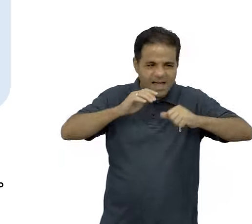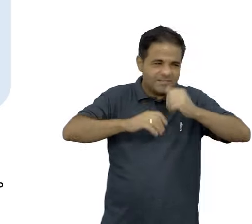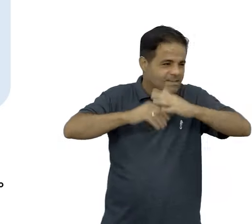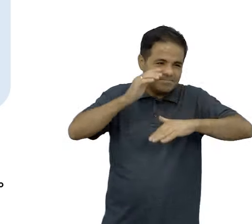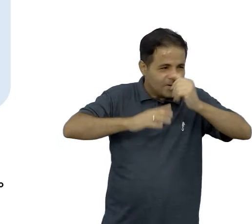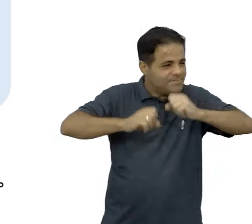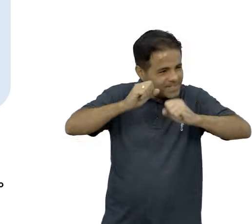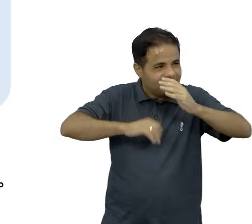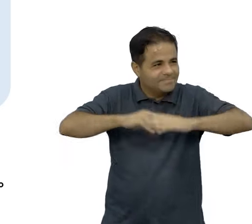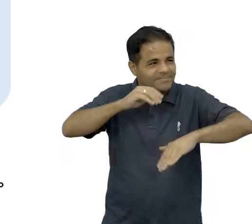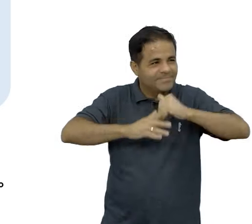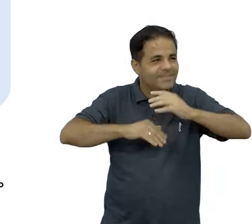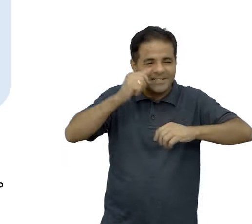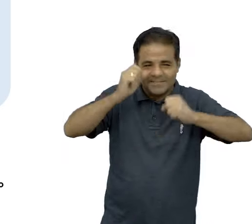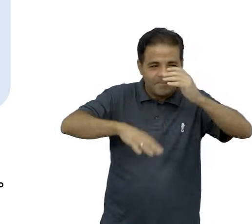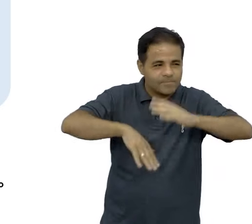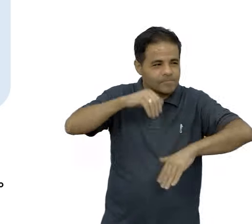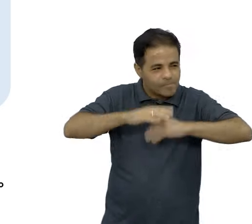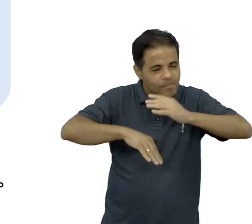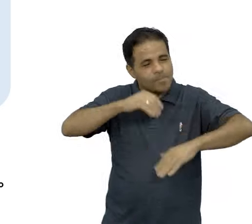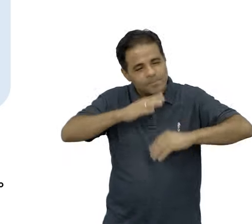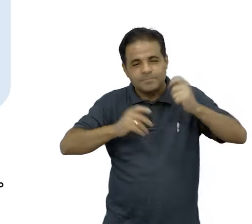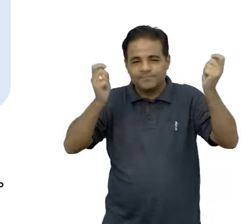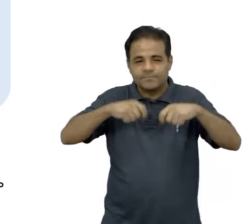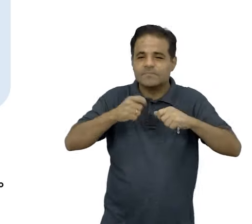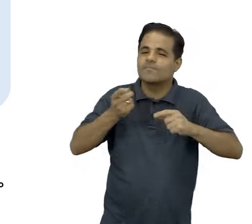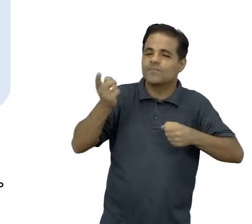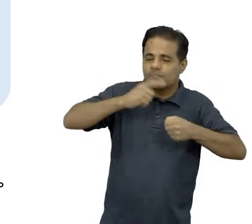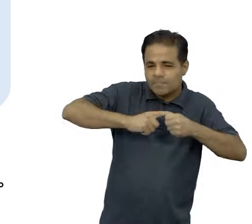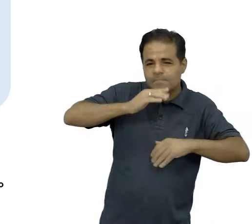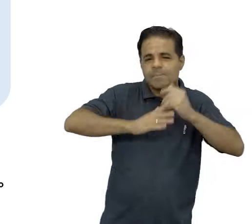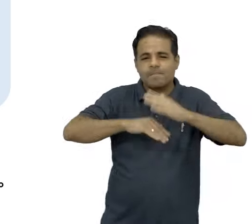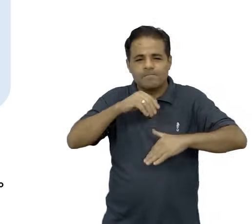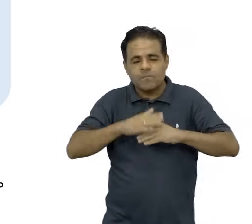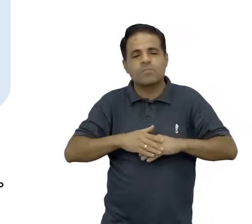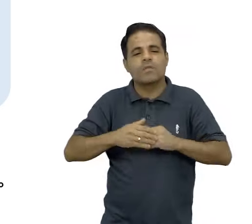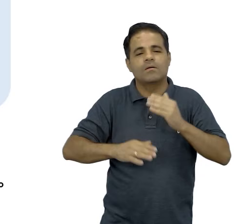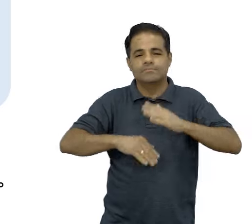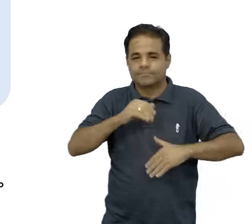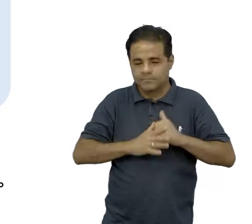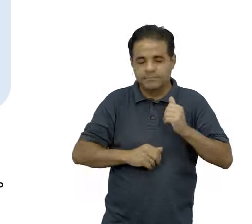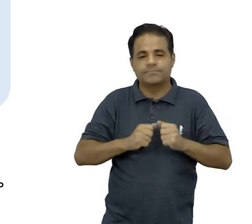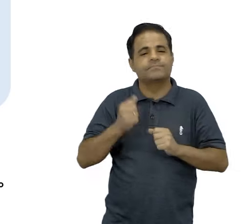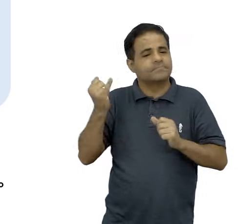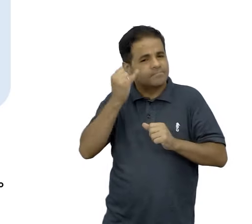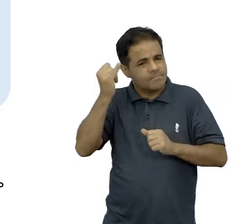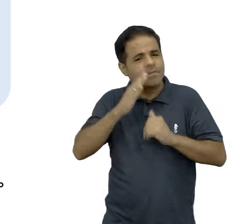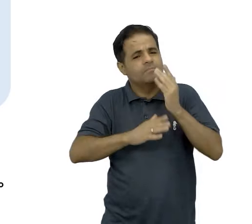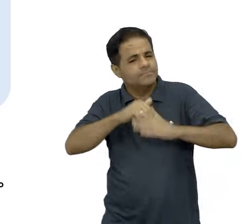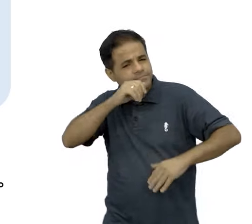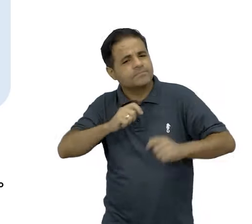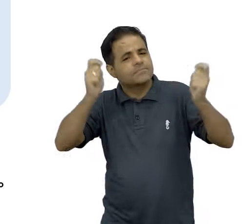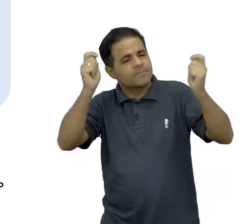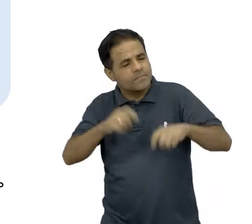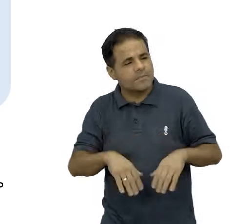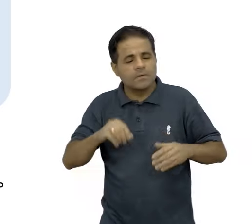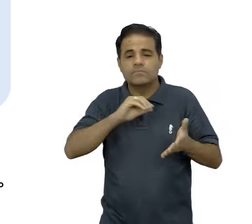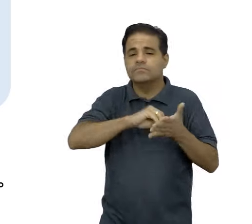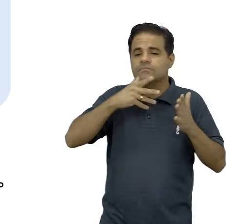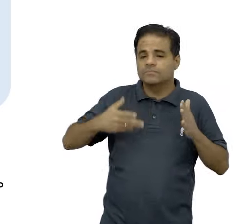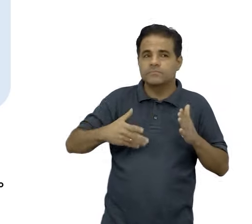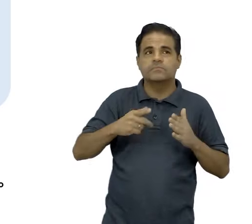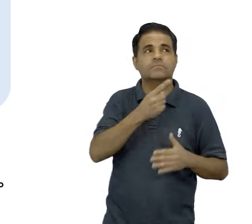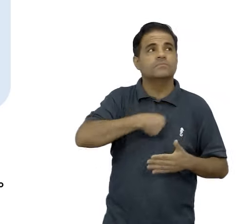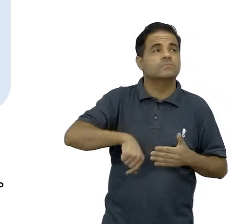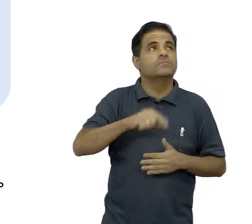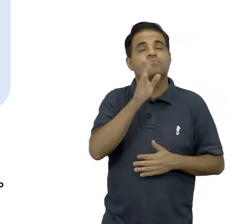durante o primeiro bimestre. Nós vamos retomar a matriz de habilidades essenciais e o currículo em ação,